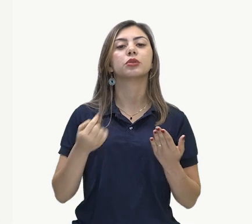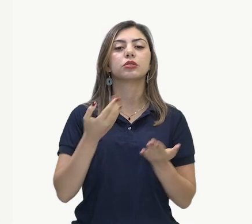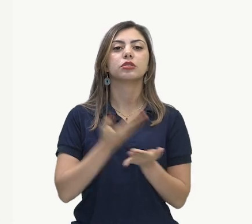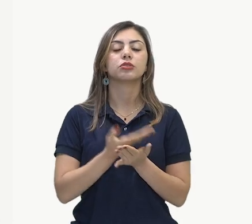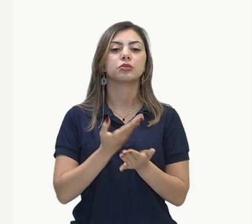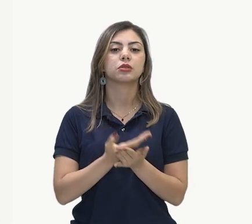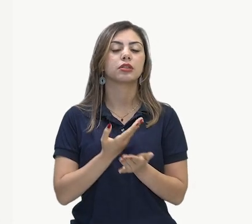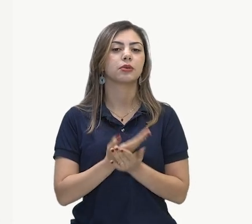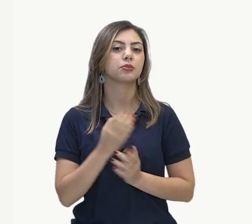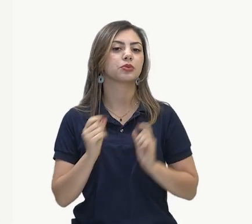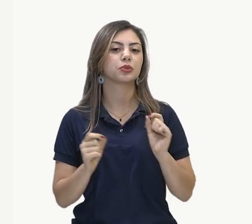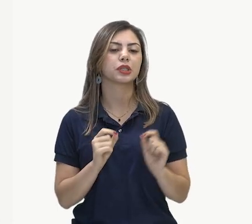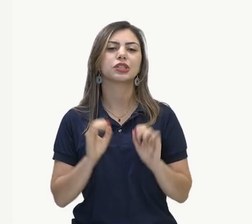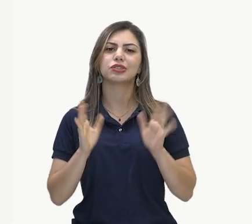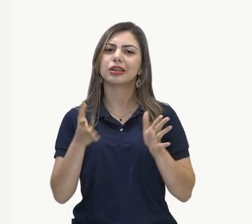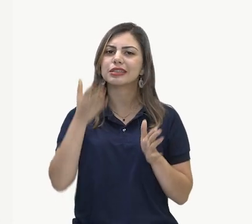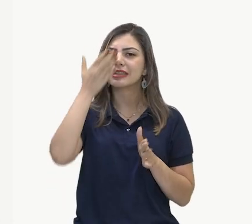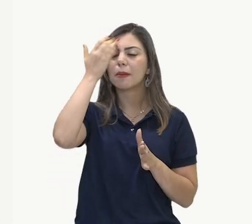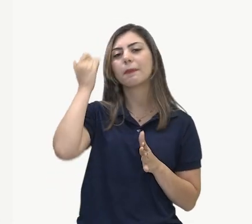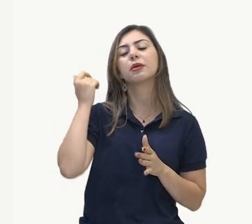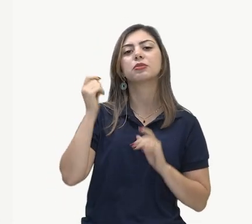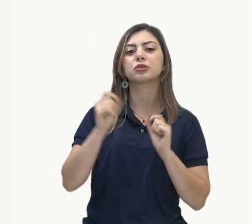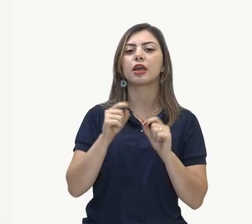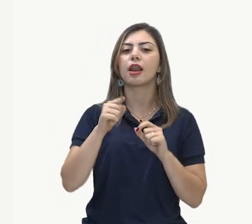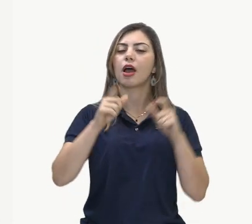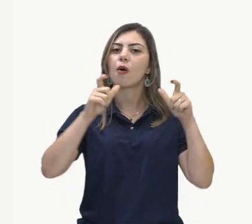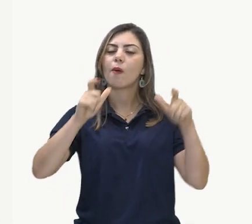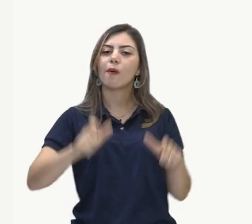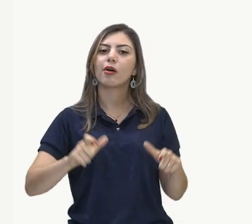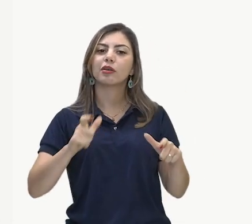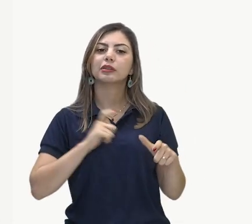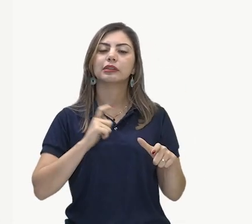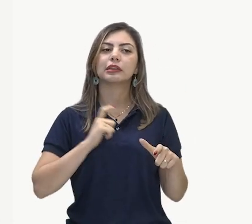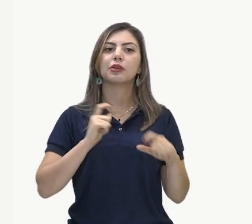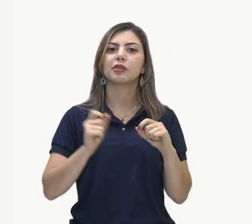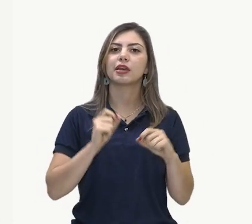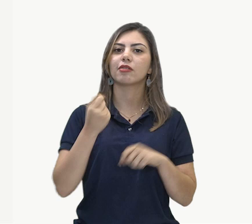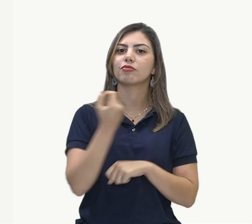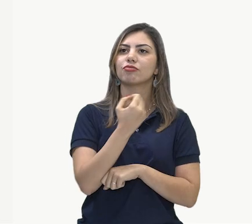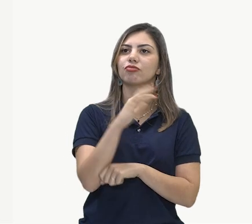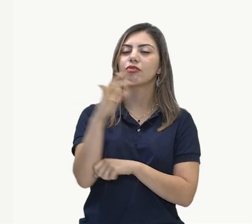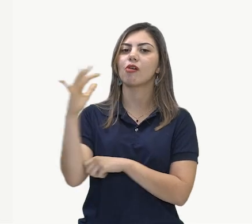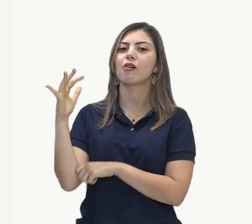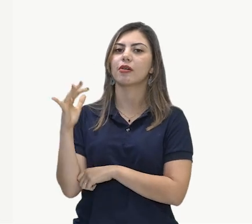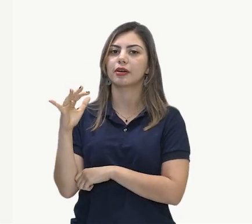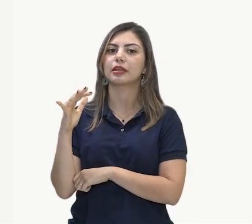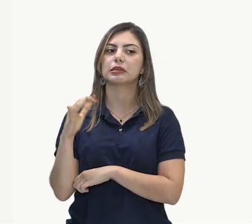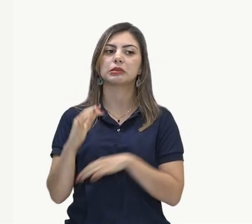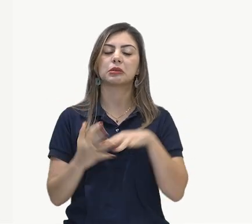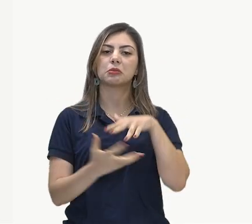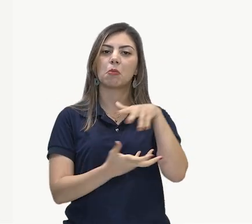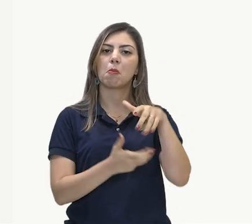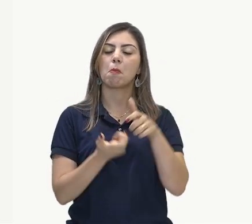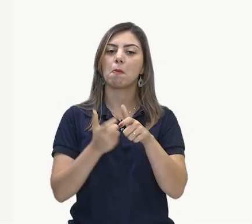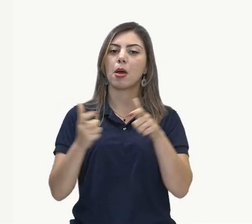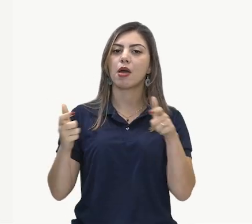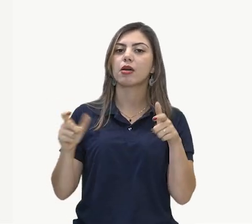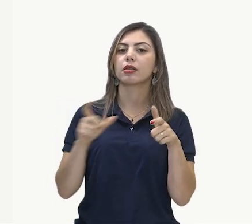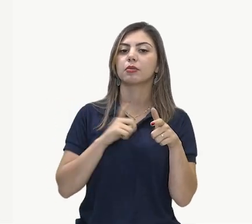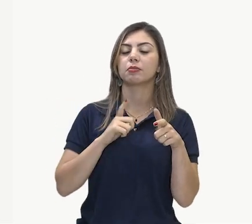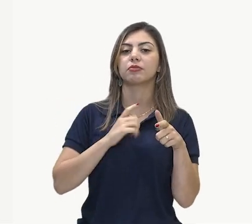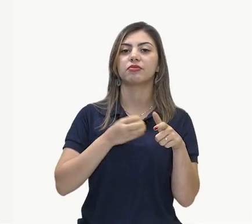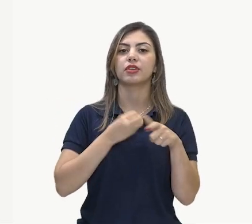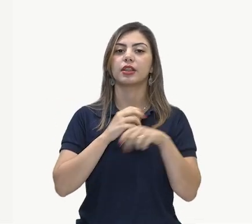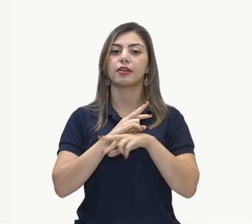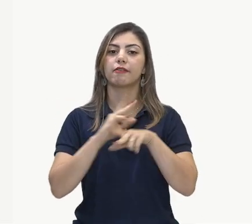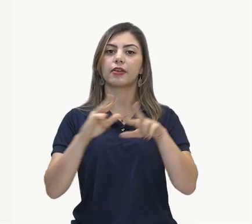que está aí, já sabemos que nesse local está a maior floresta do mundo e também abriga a maior biodiversidade do planeta. E